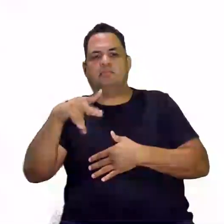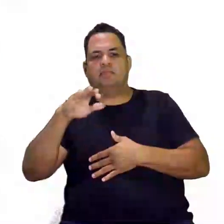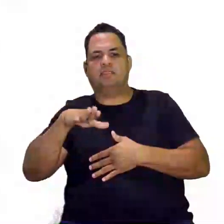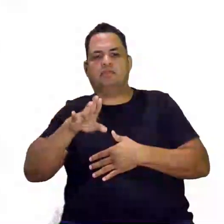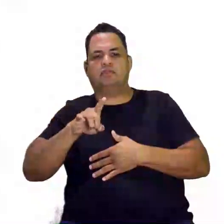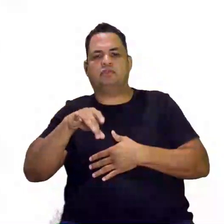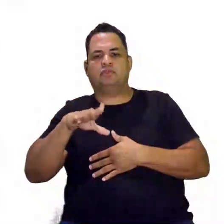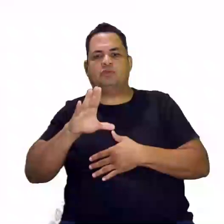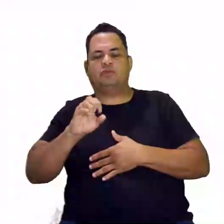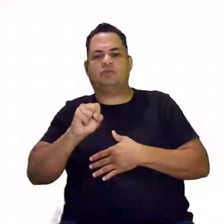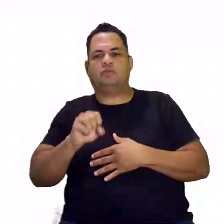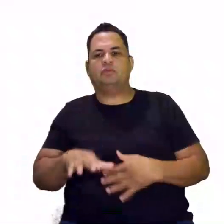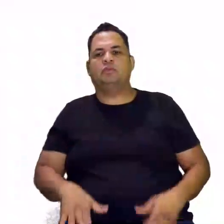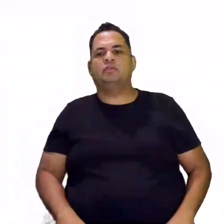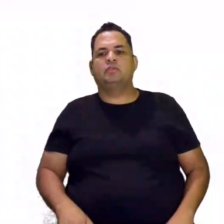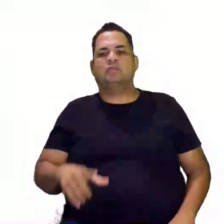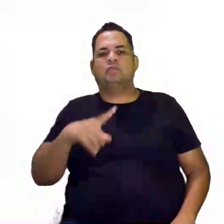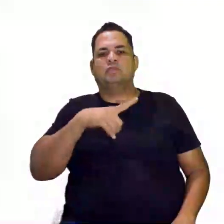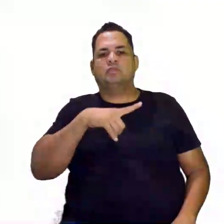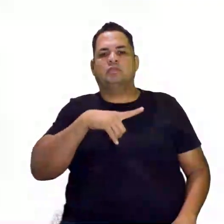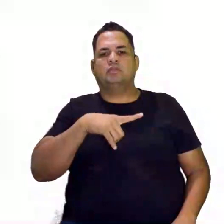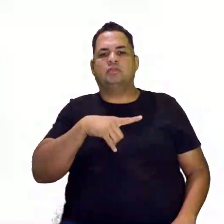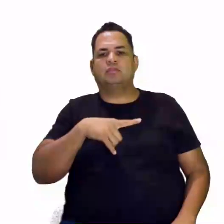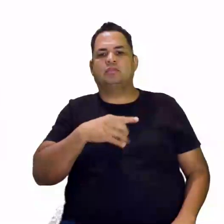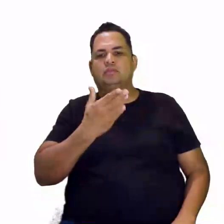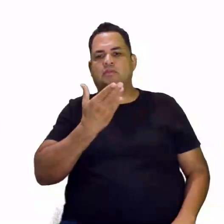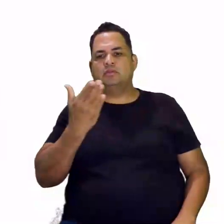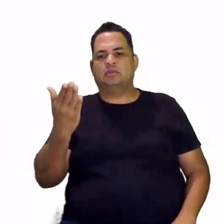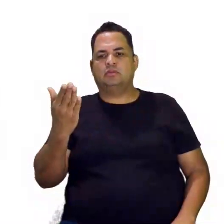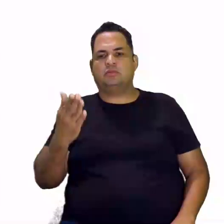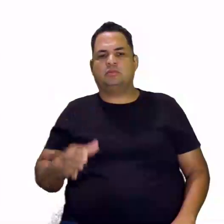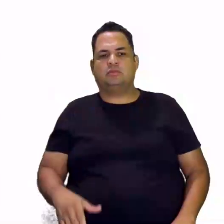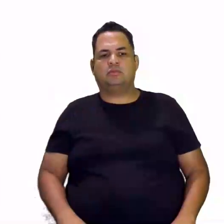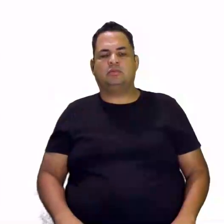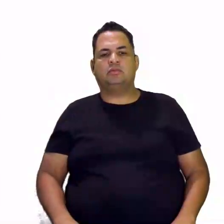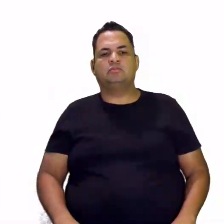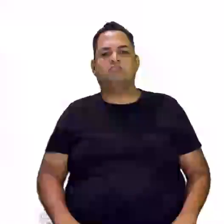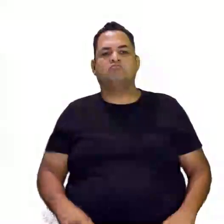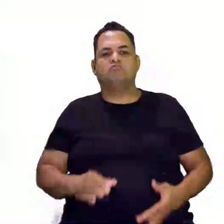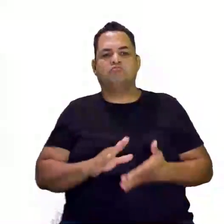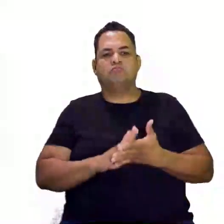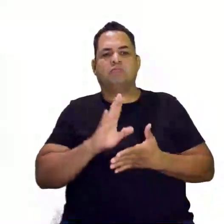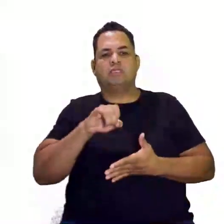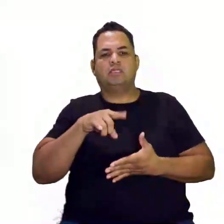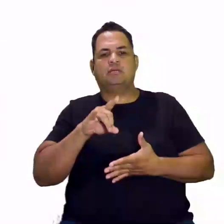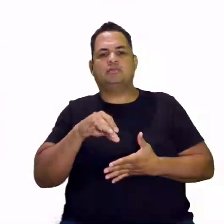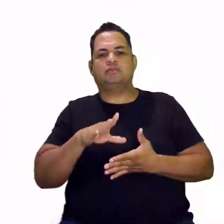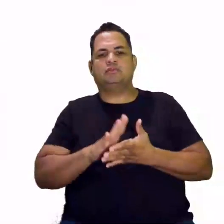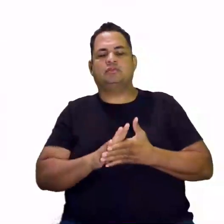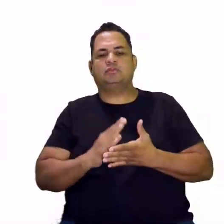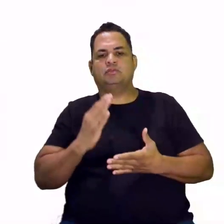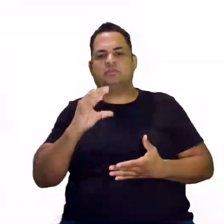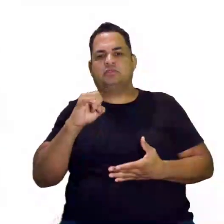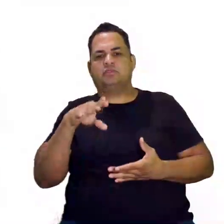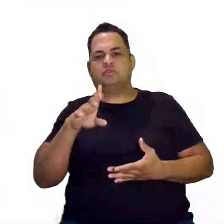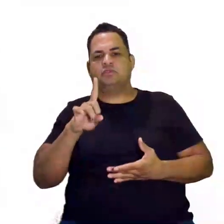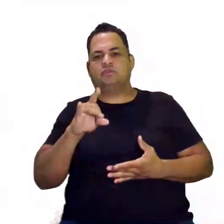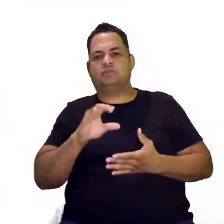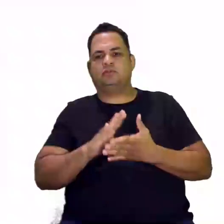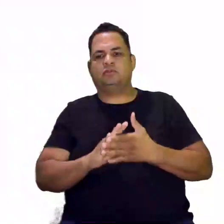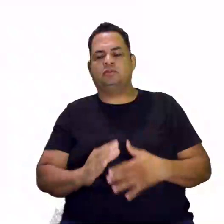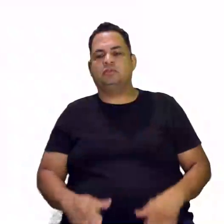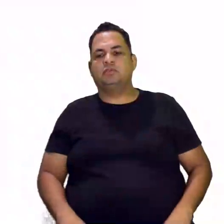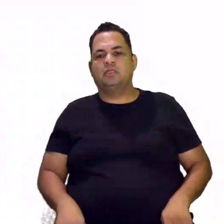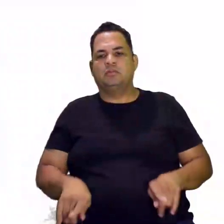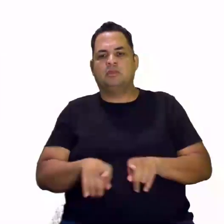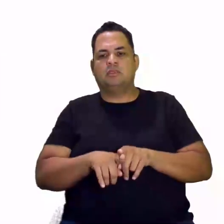para o Mesozoico. Então, nós temos os trilobites, os graptólitos, muitos equinodermos,